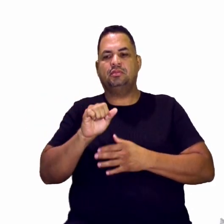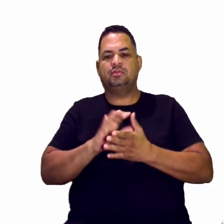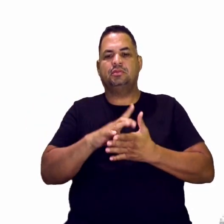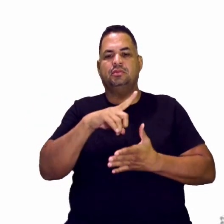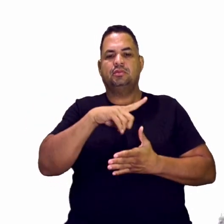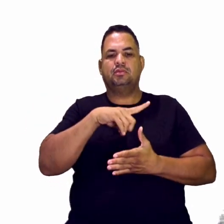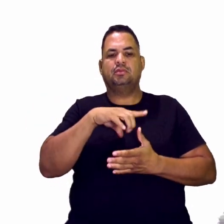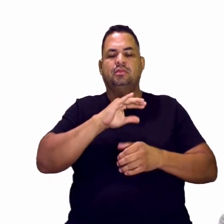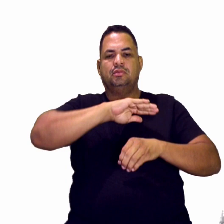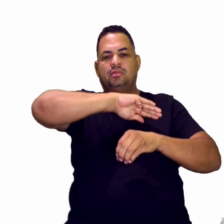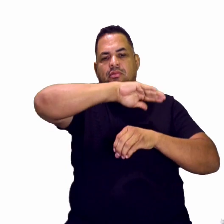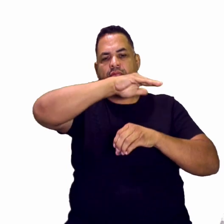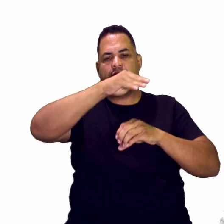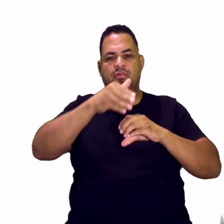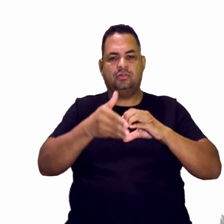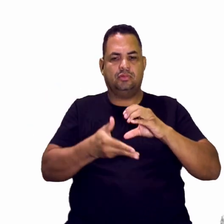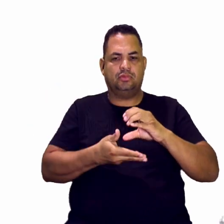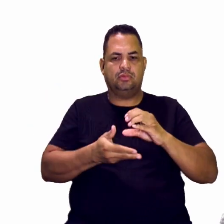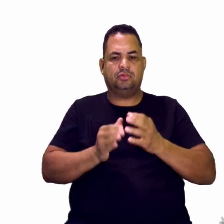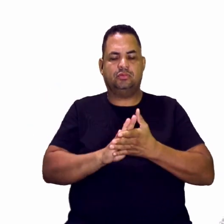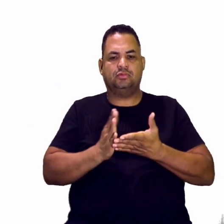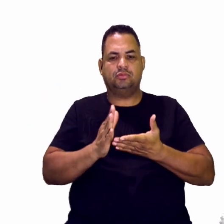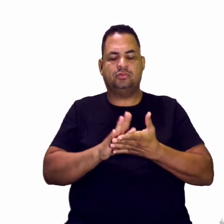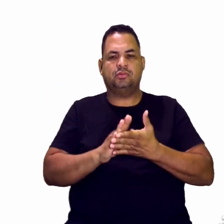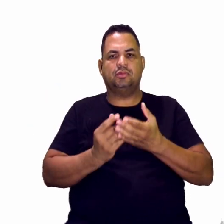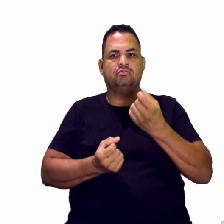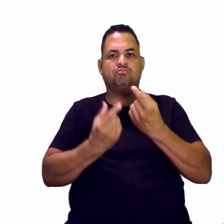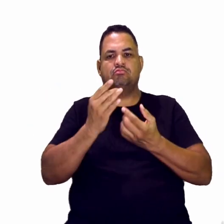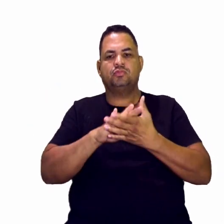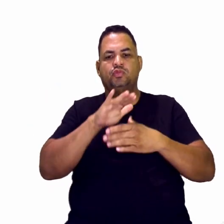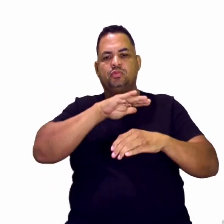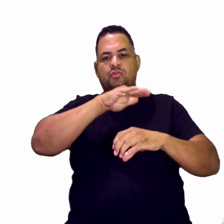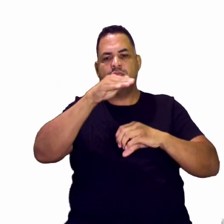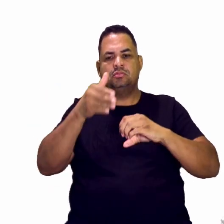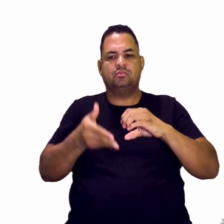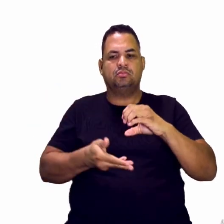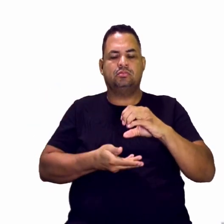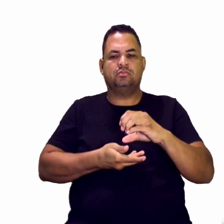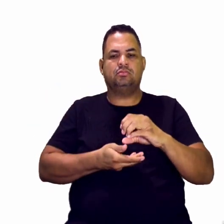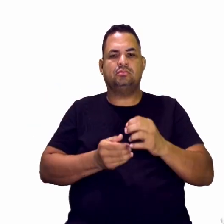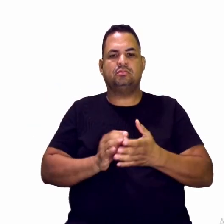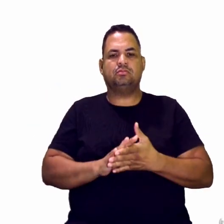temos envoltórios celulares, ou alguns tipos de envoltório, né,